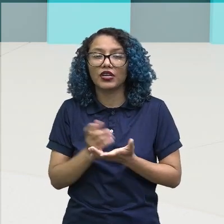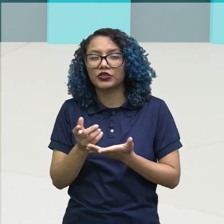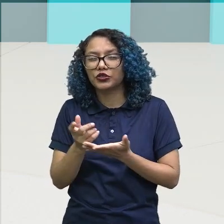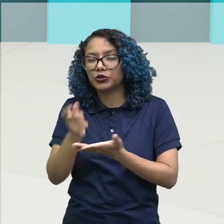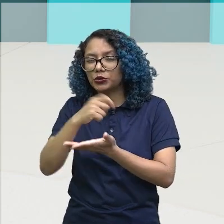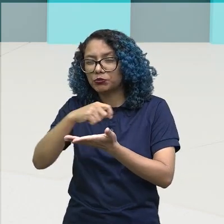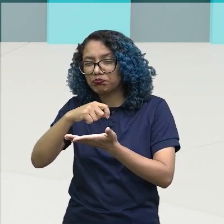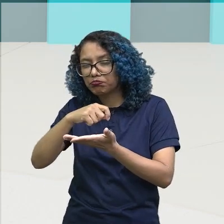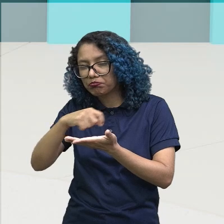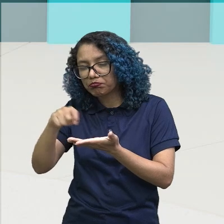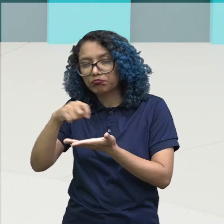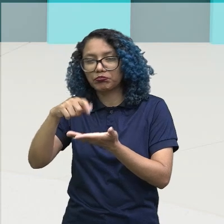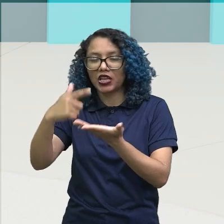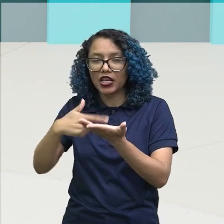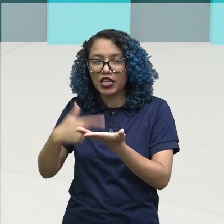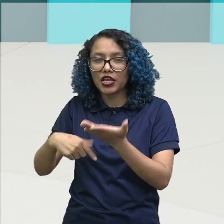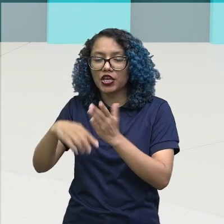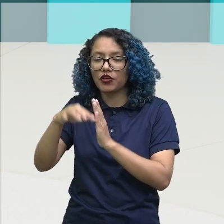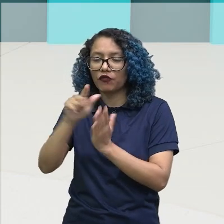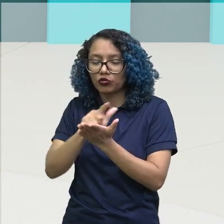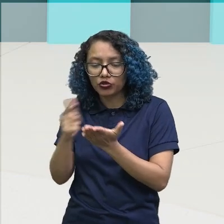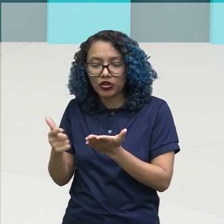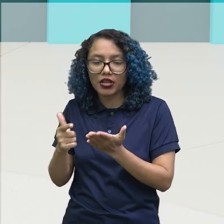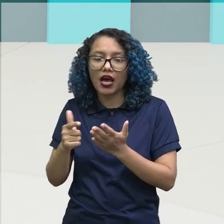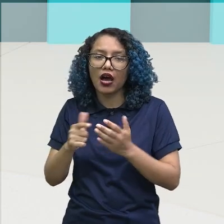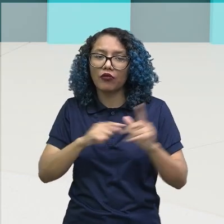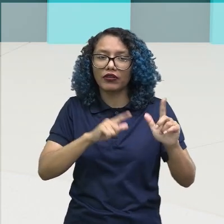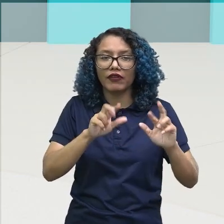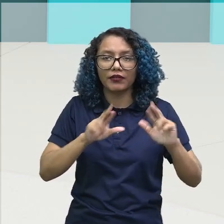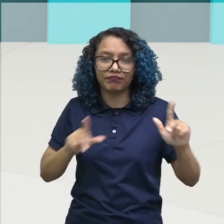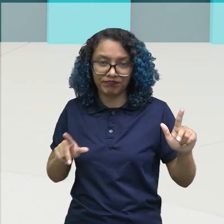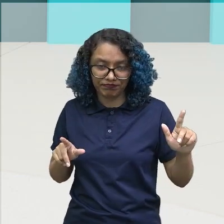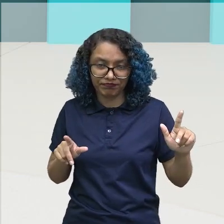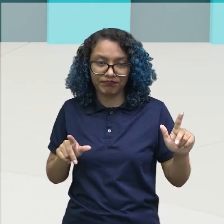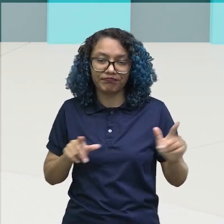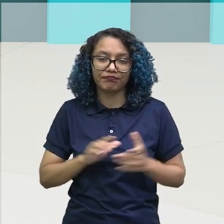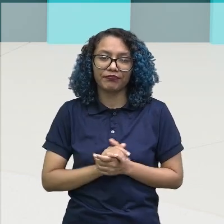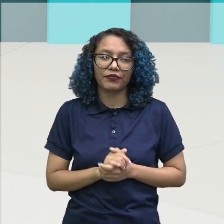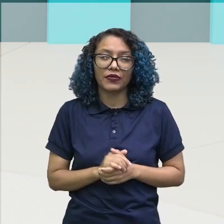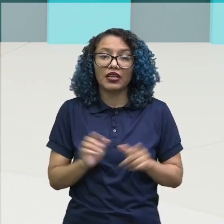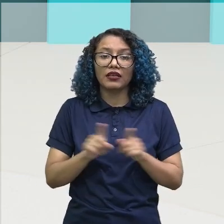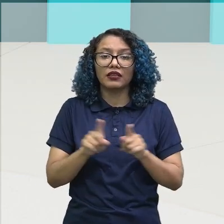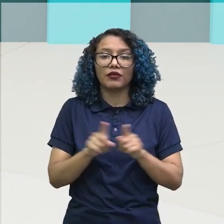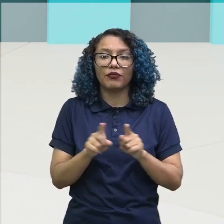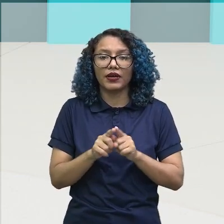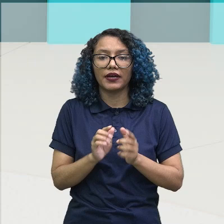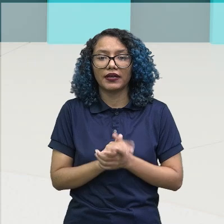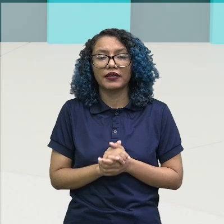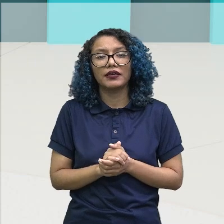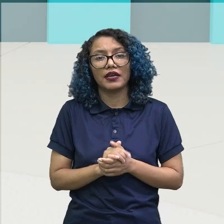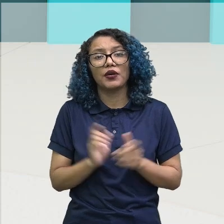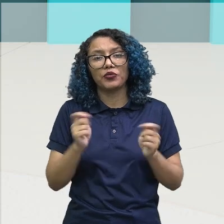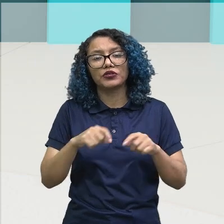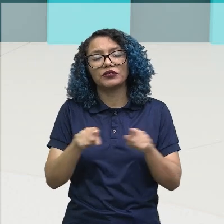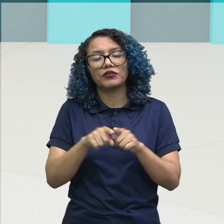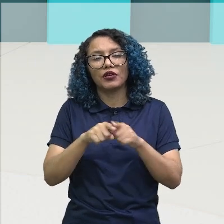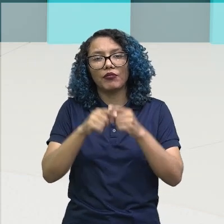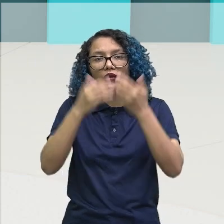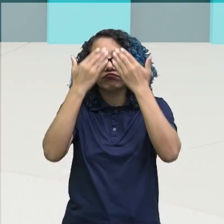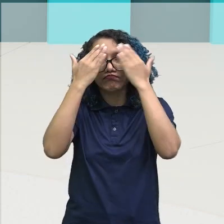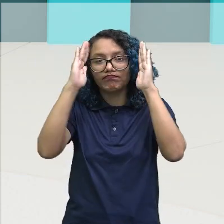revistas, livros, romances, ela tem uma linguagem diferente e também é capaz de ampliar esse horizonte,